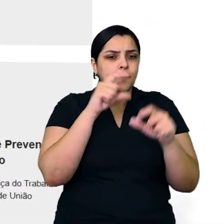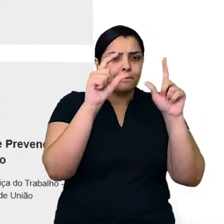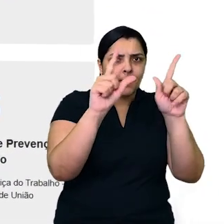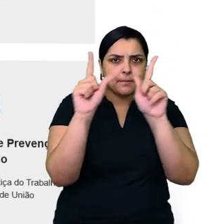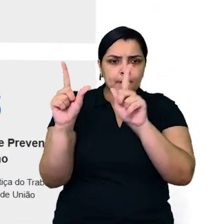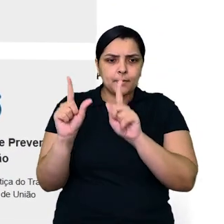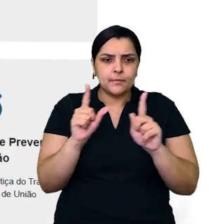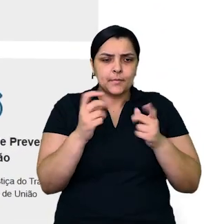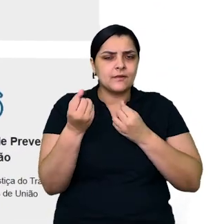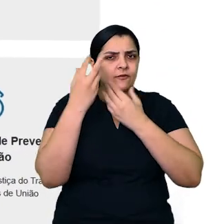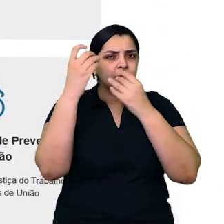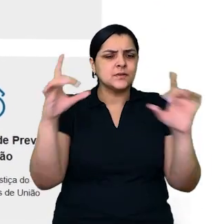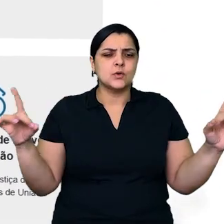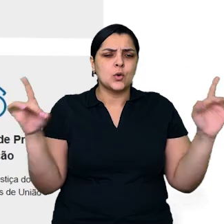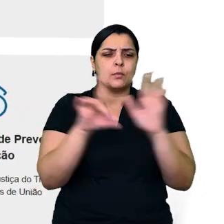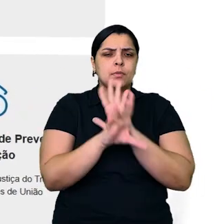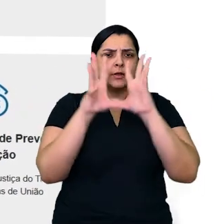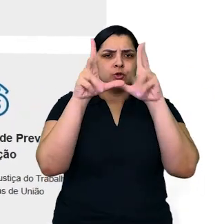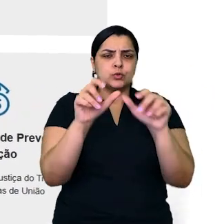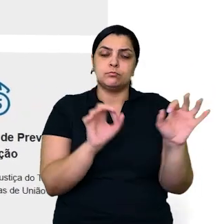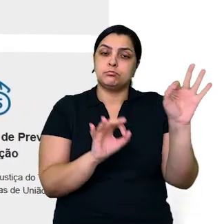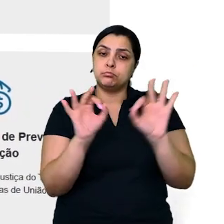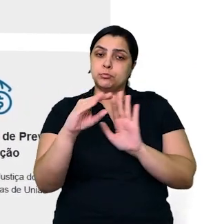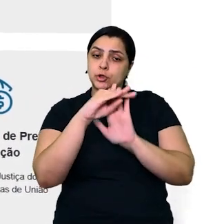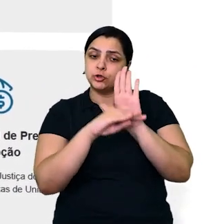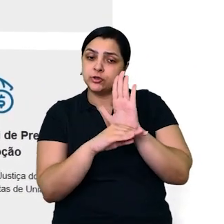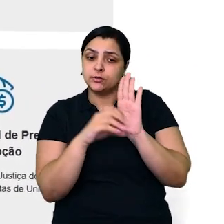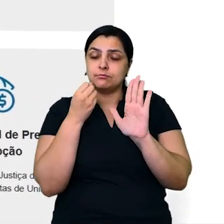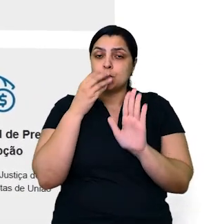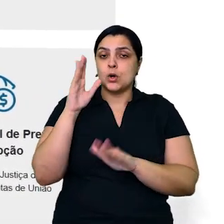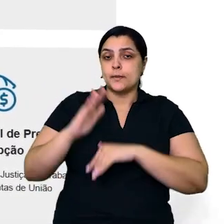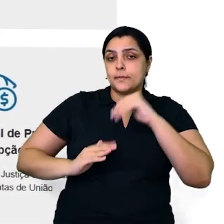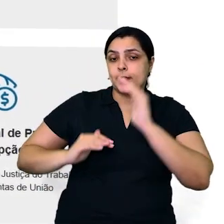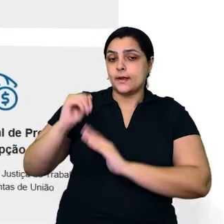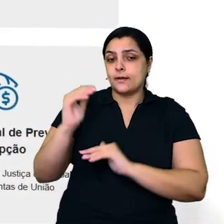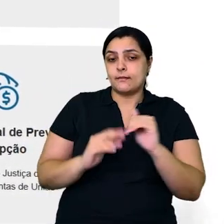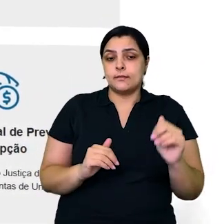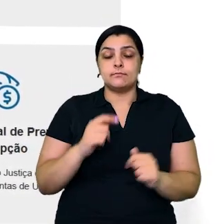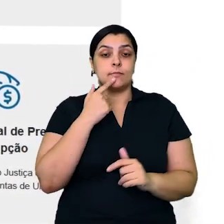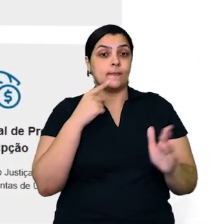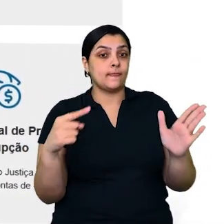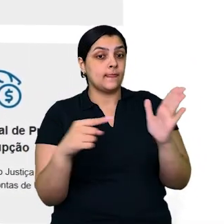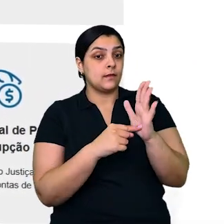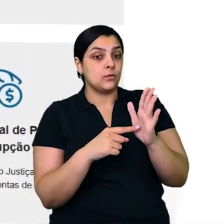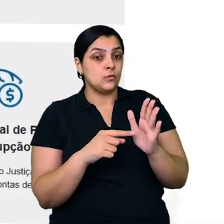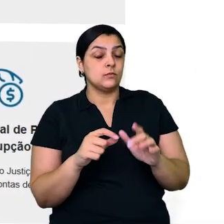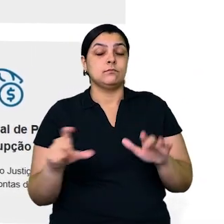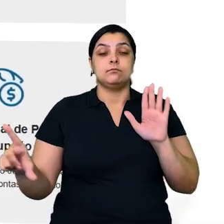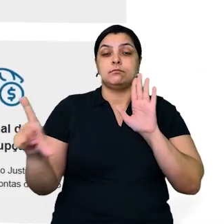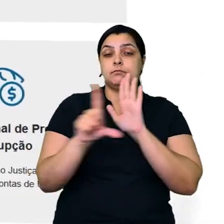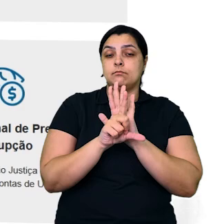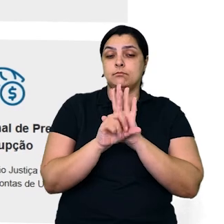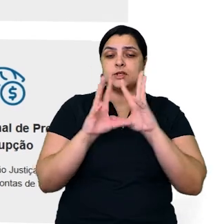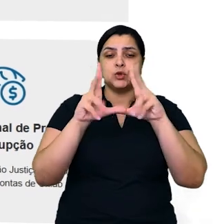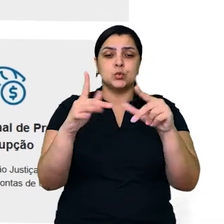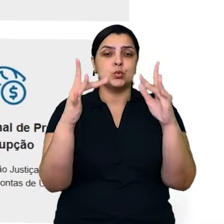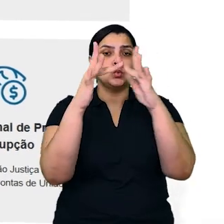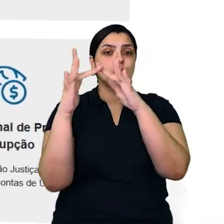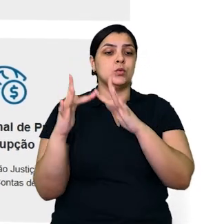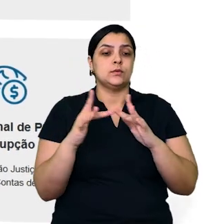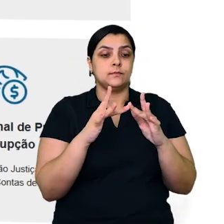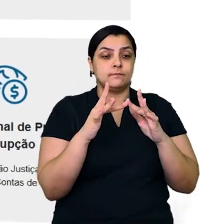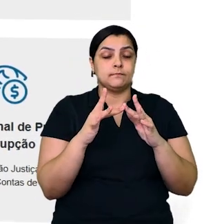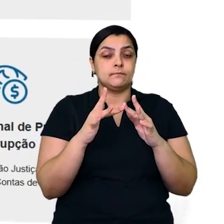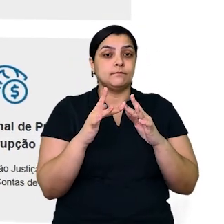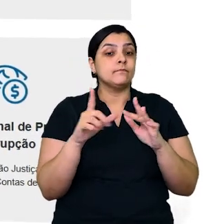acessar informações completas sobre projetos, boas práticas, canais de denúncia, legislação e contatos.